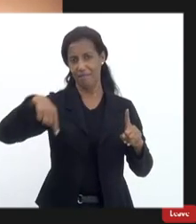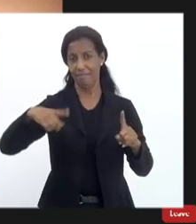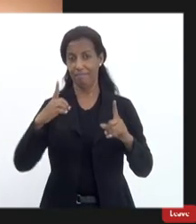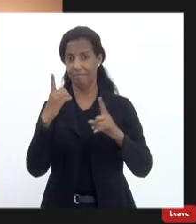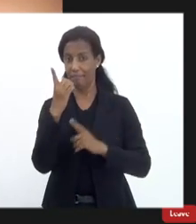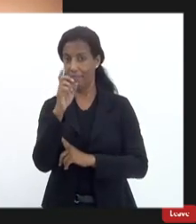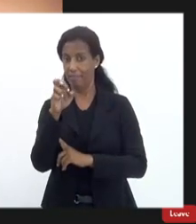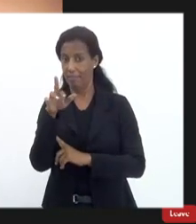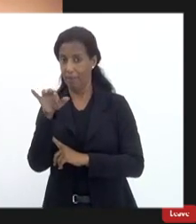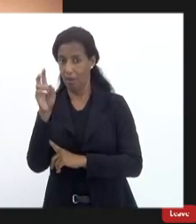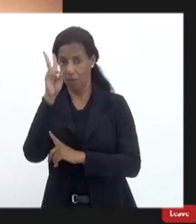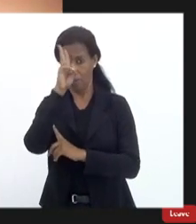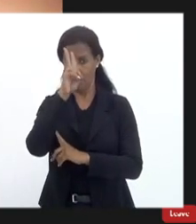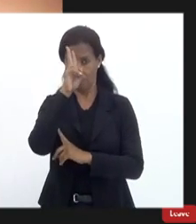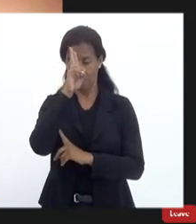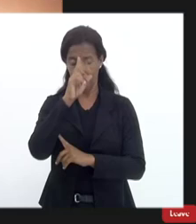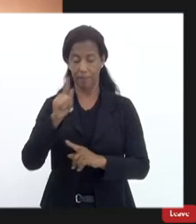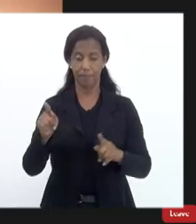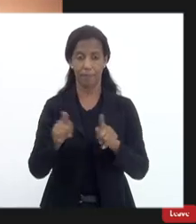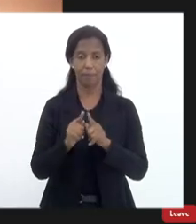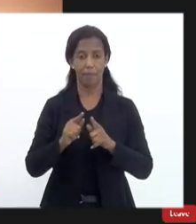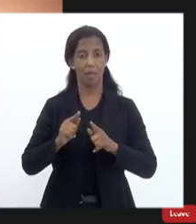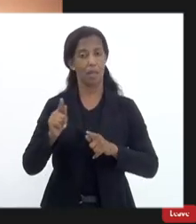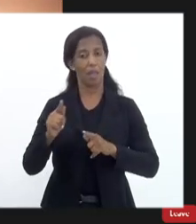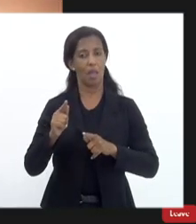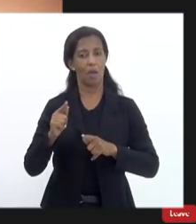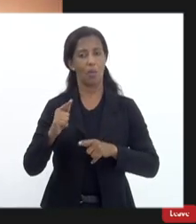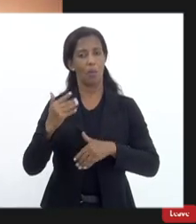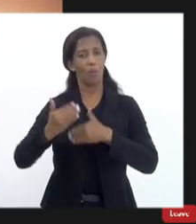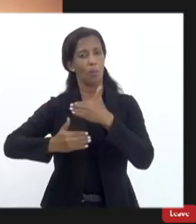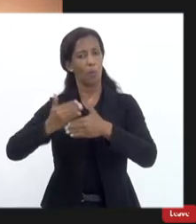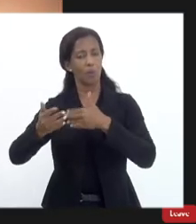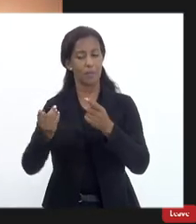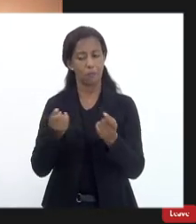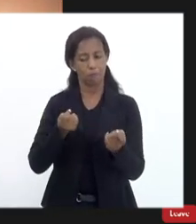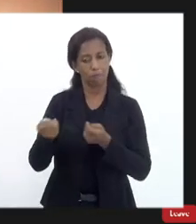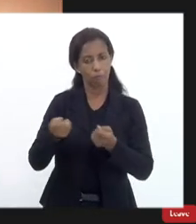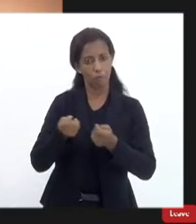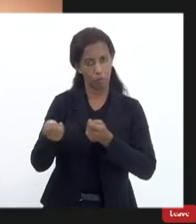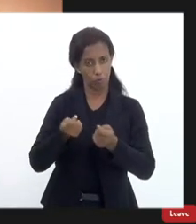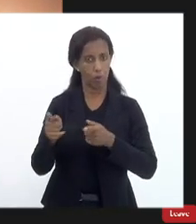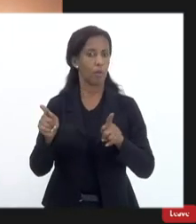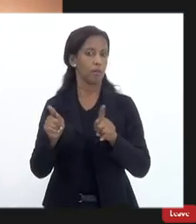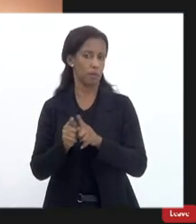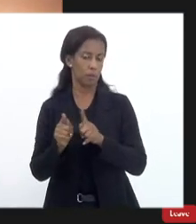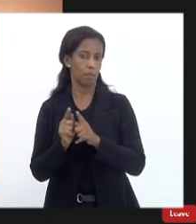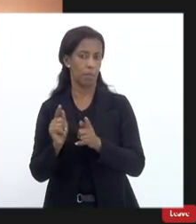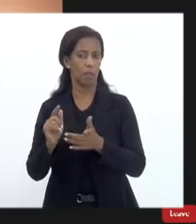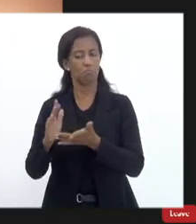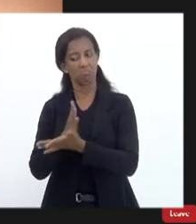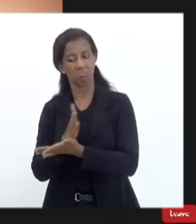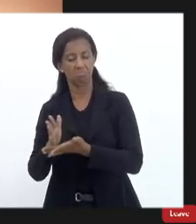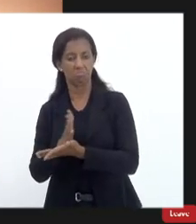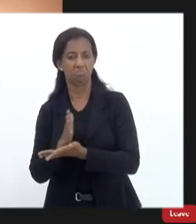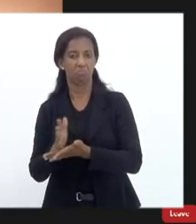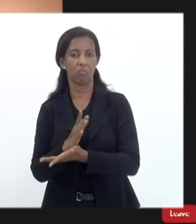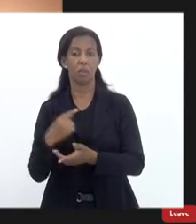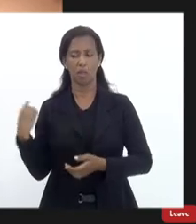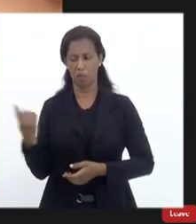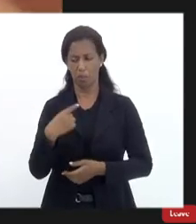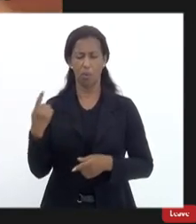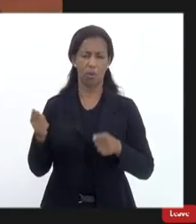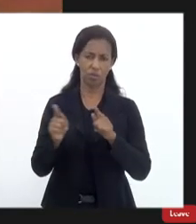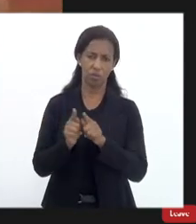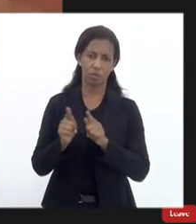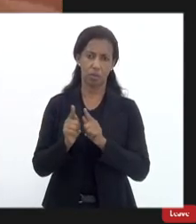importante ressaltar que esse é um processo totalmente incontrolável pelas autoridades, de alguma maneira, e por nós